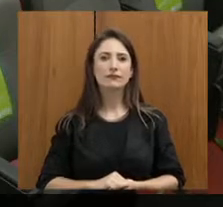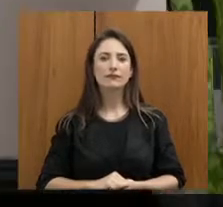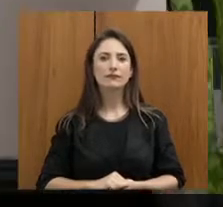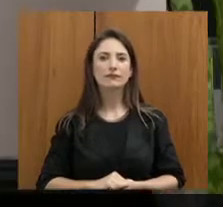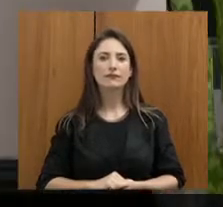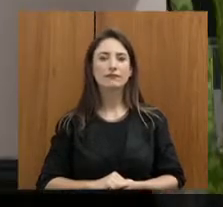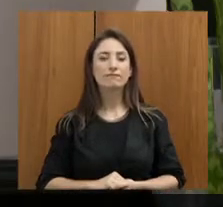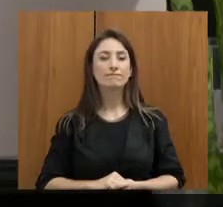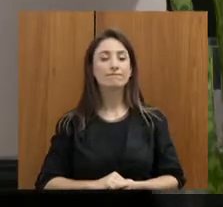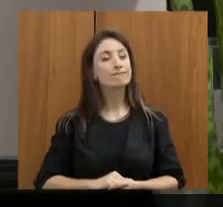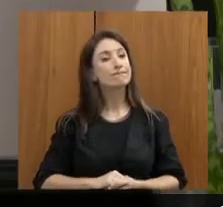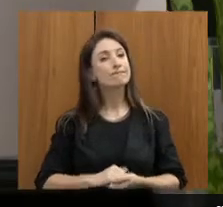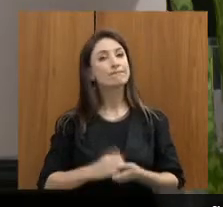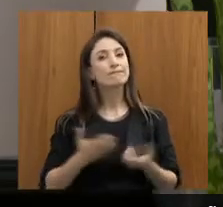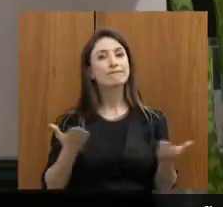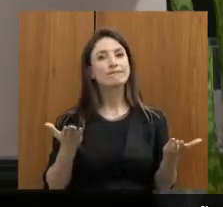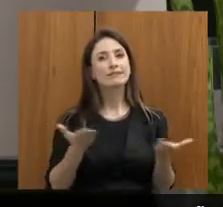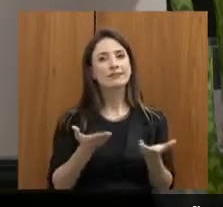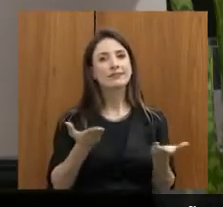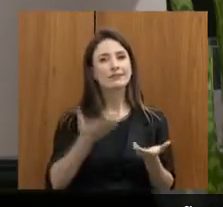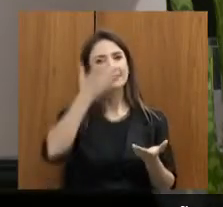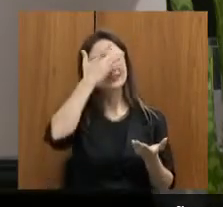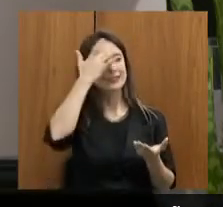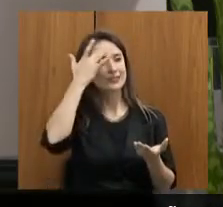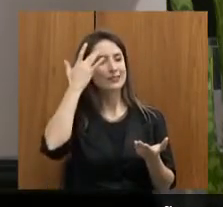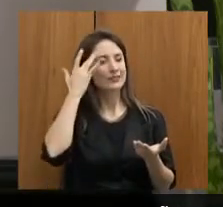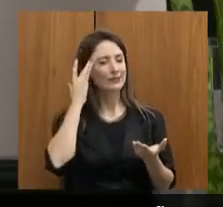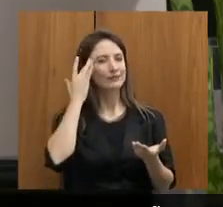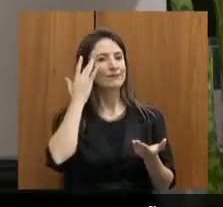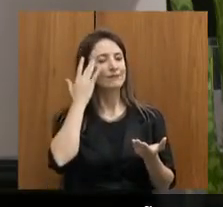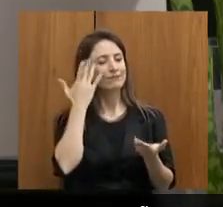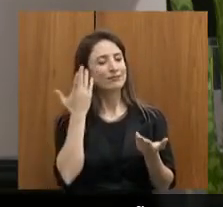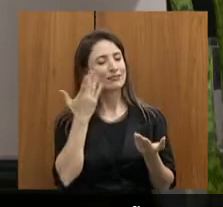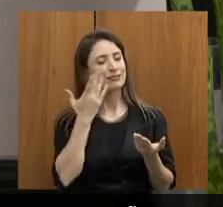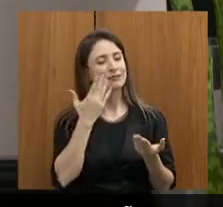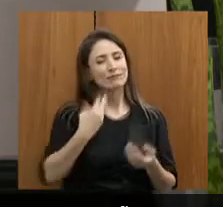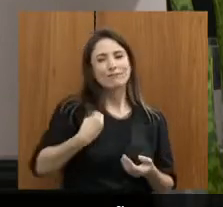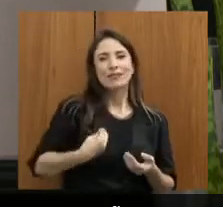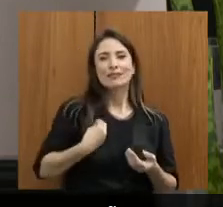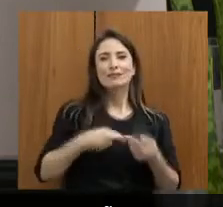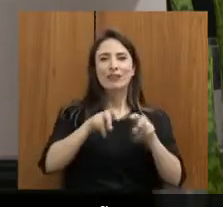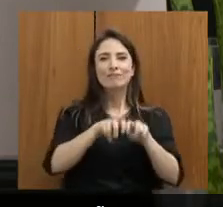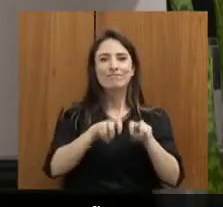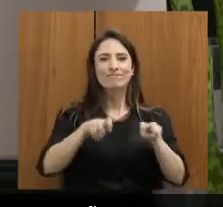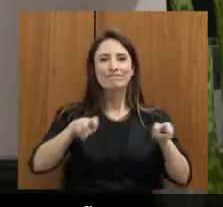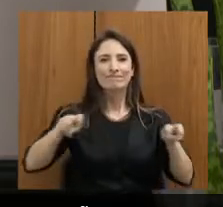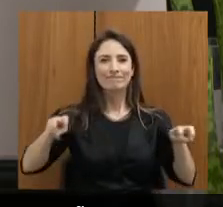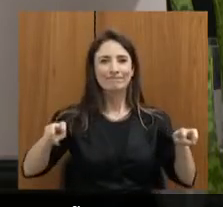e os expositores para composição dessa segunda mesa